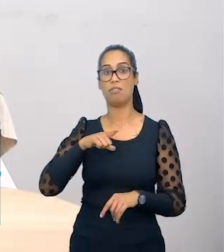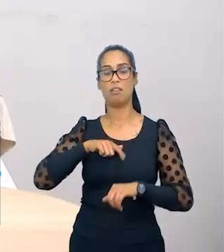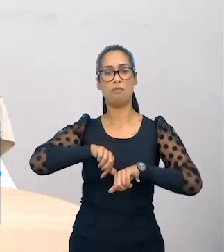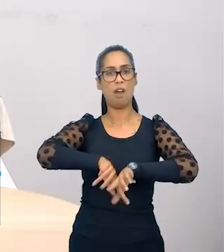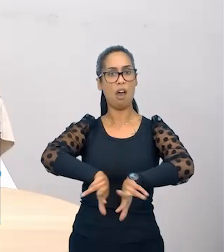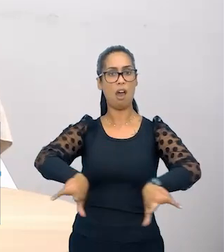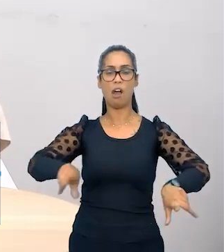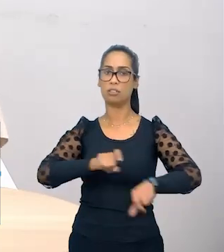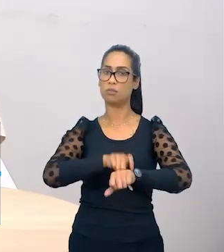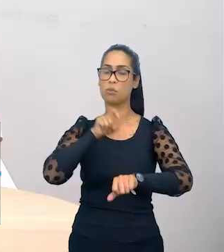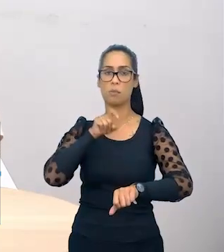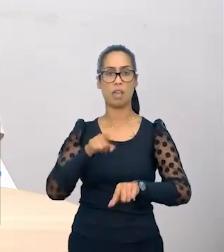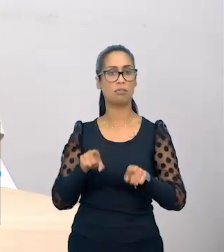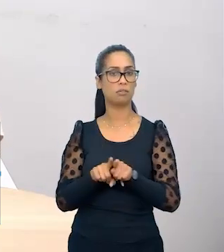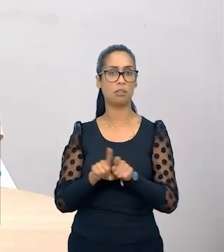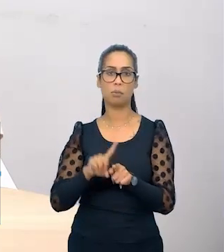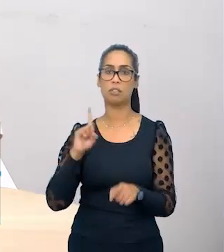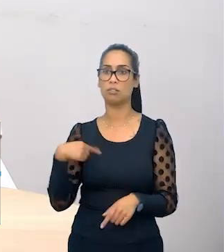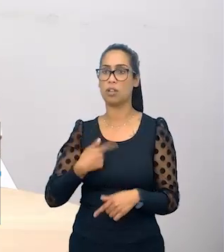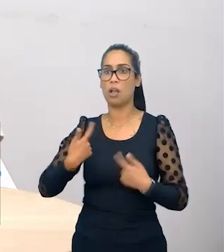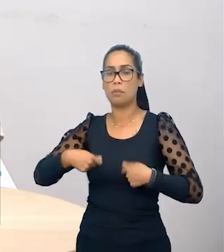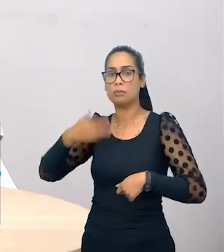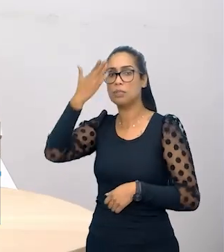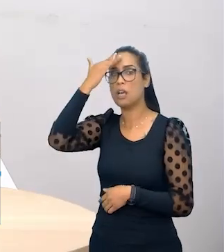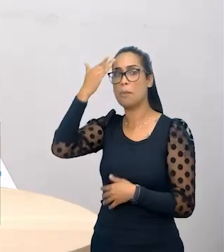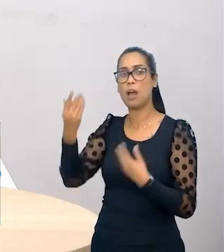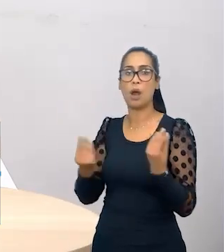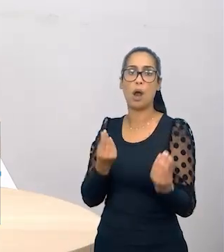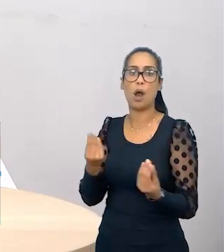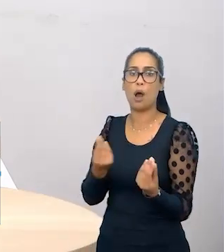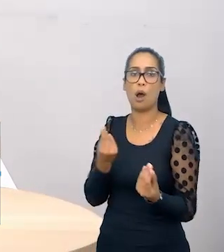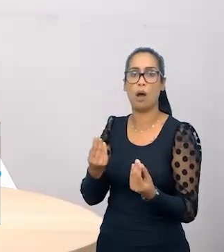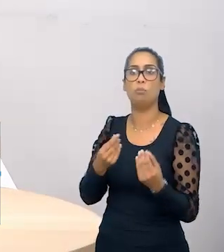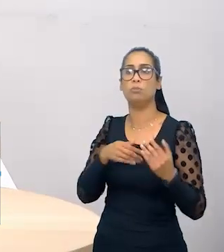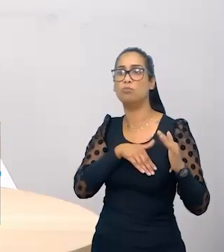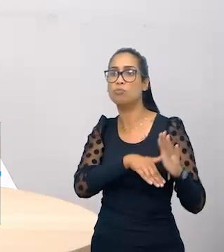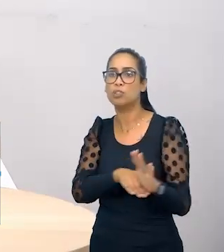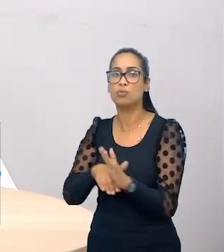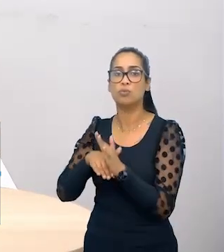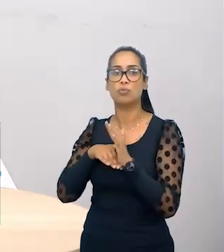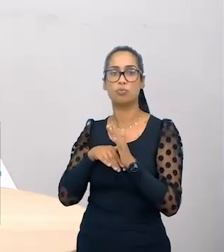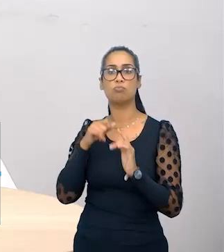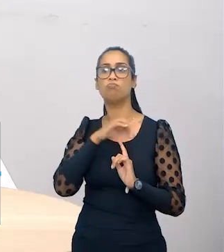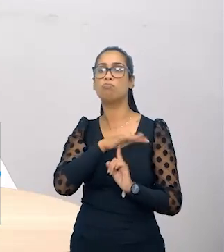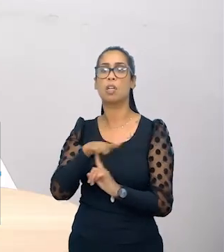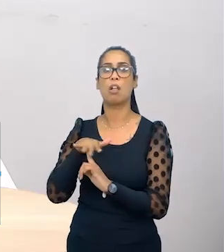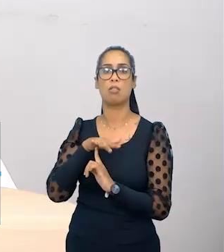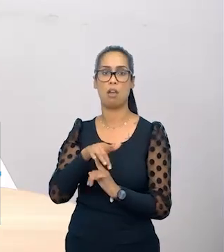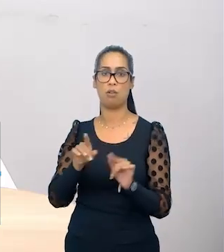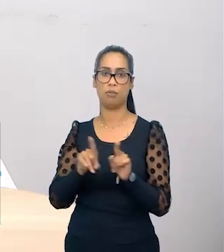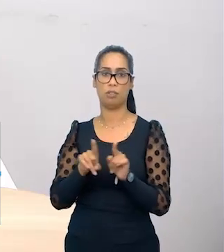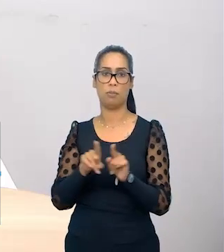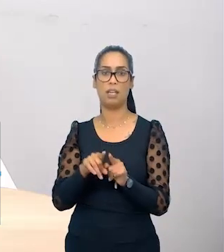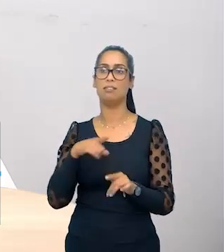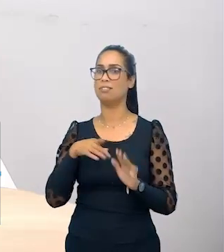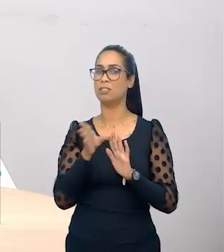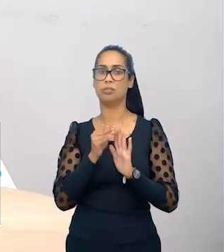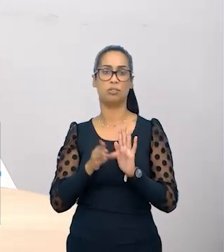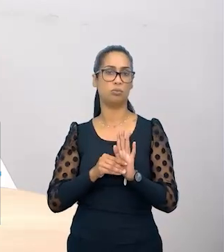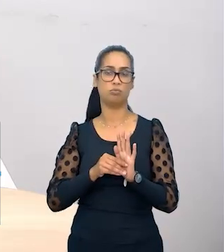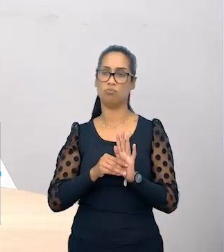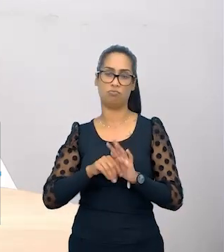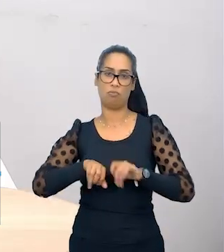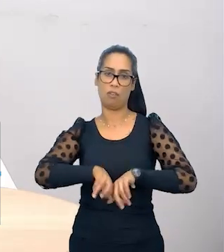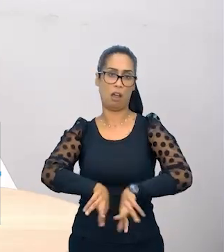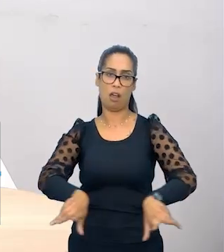possíveis como trabalhar a parte de educação ambiental em todos os componentes curriculares, né? Então, seja não só na